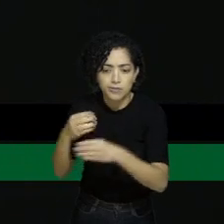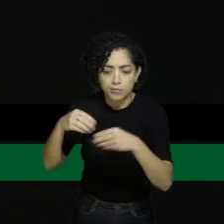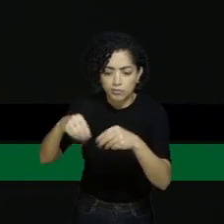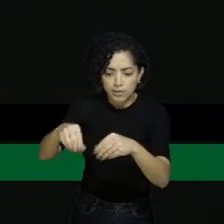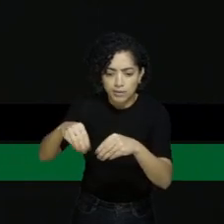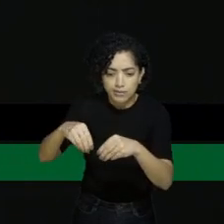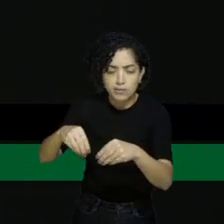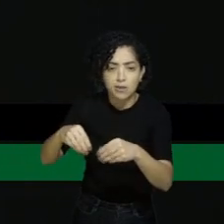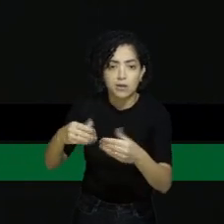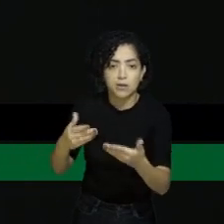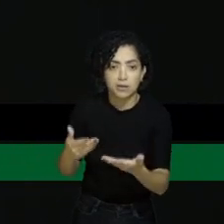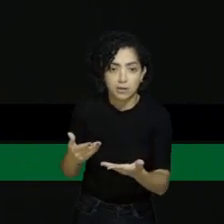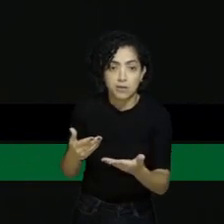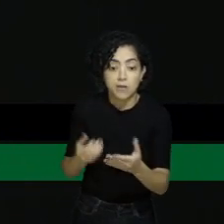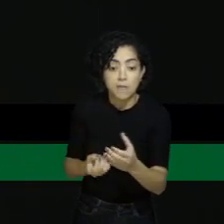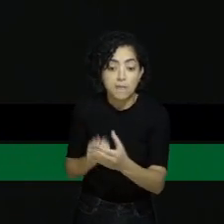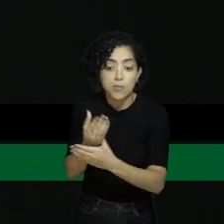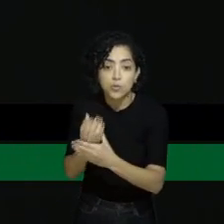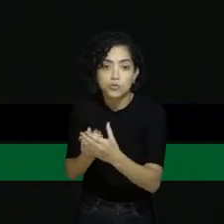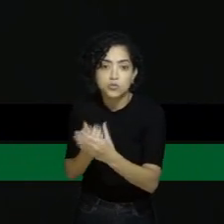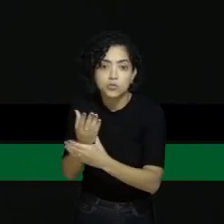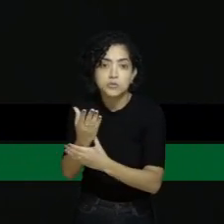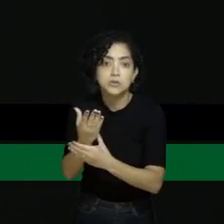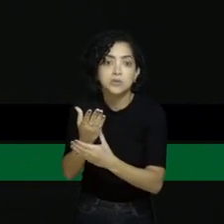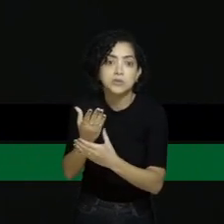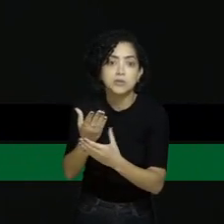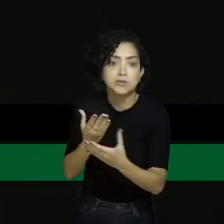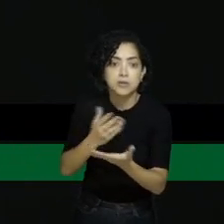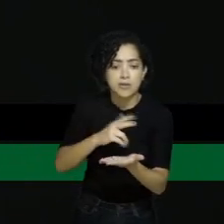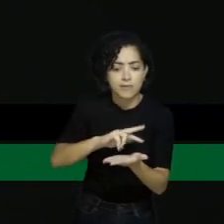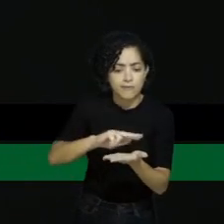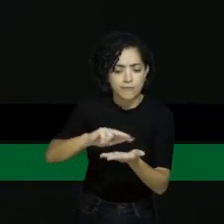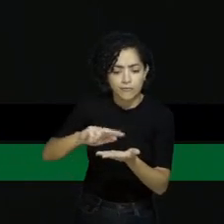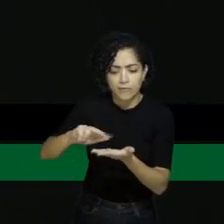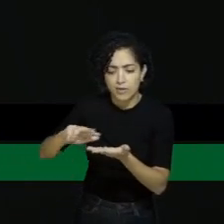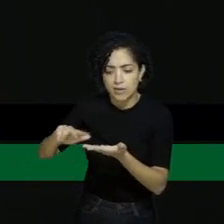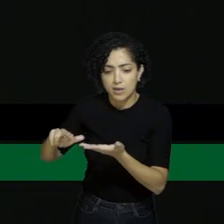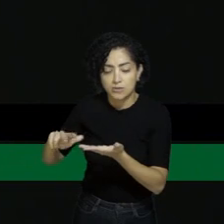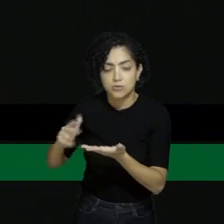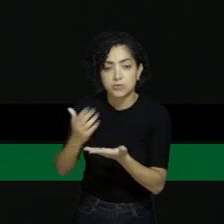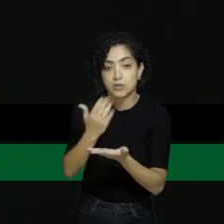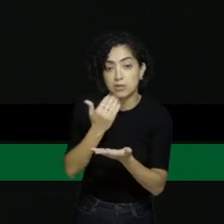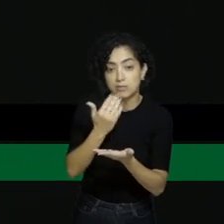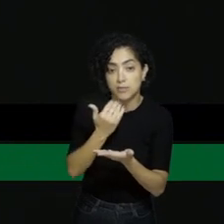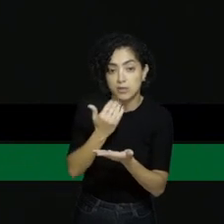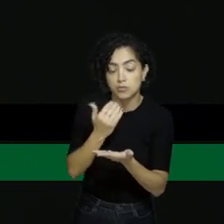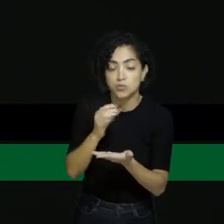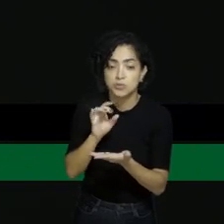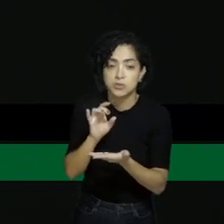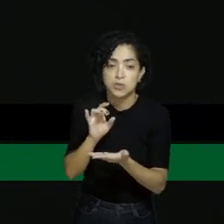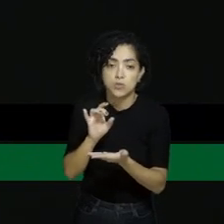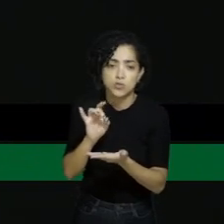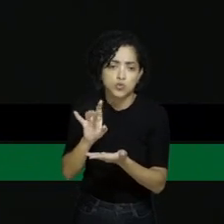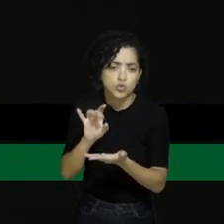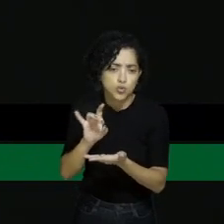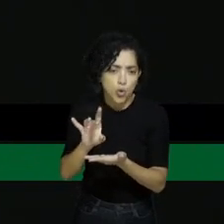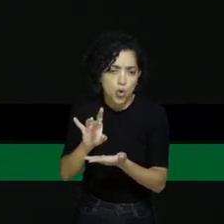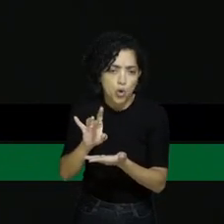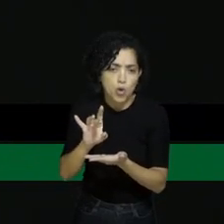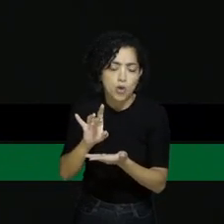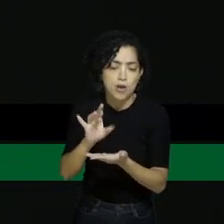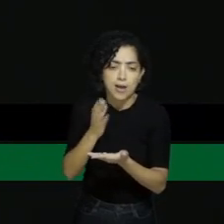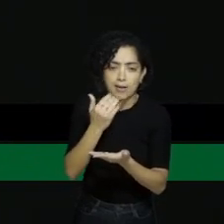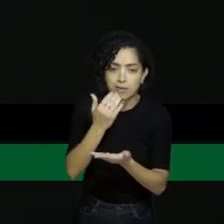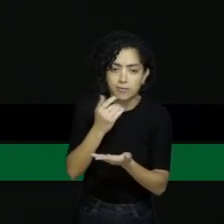centralmente, produzimos uma produção de muita diversidade. Mas não só alimentos, não